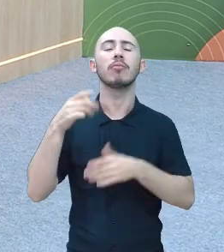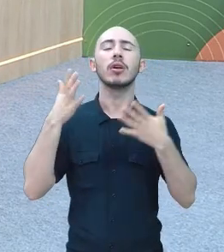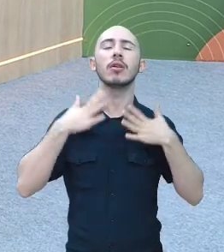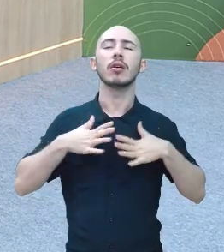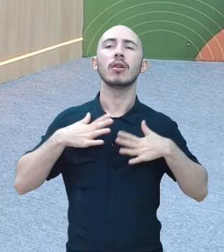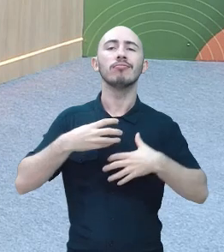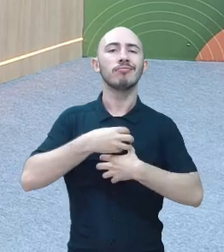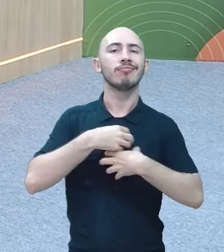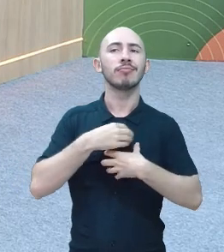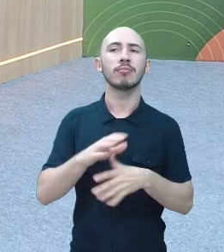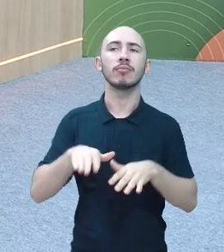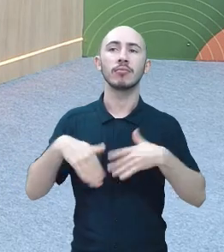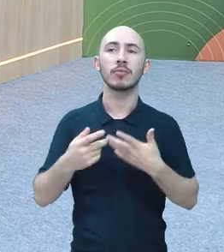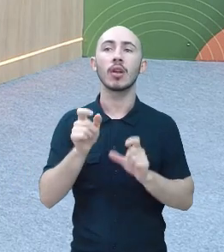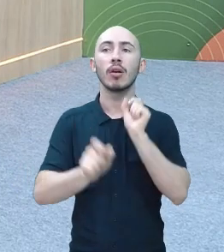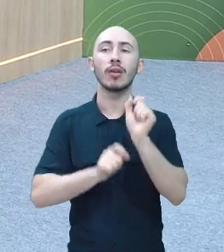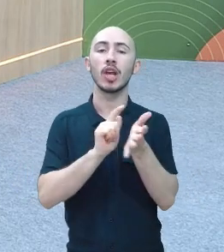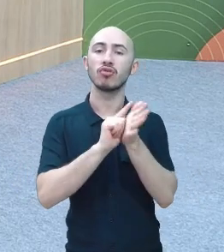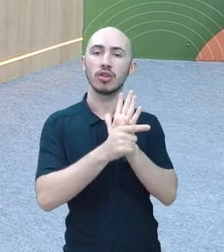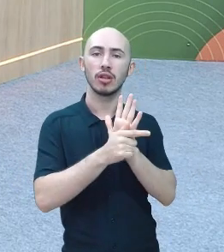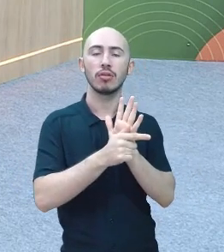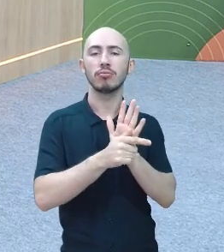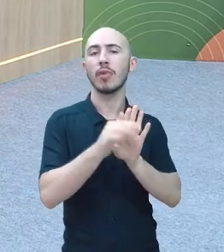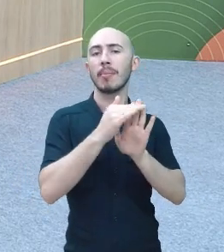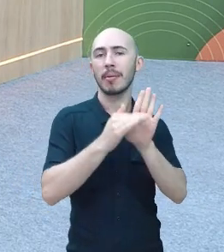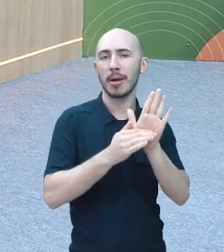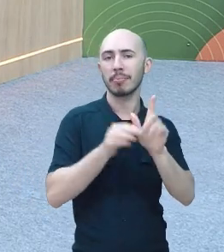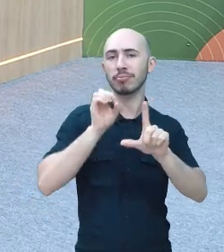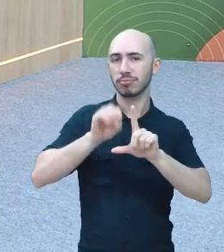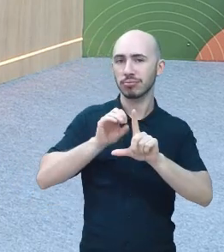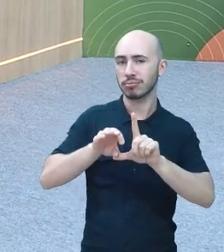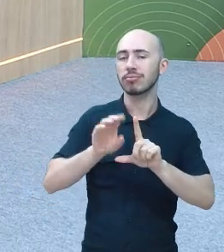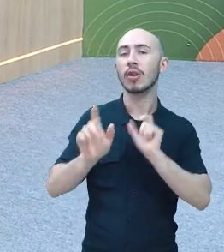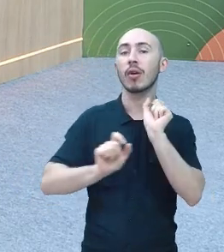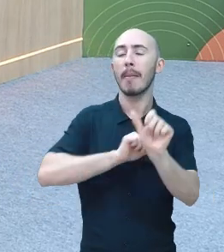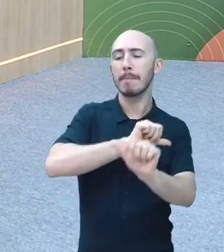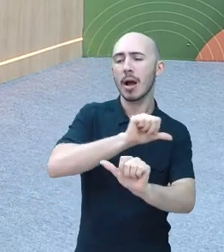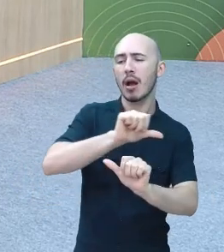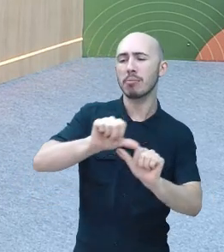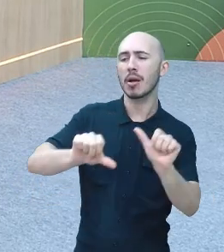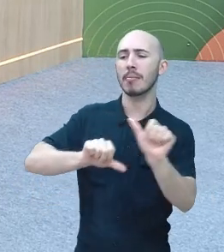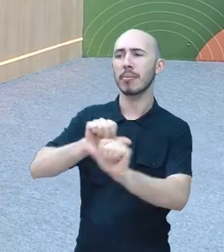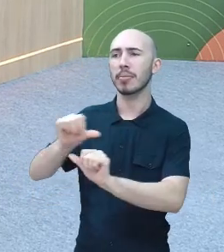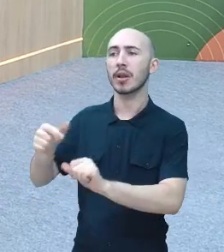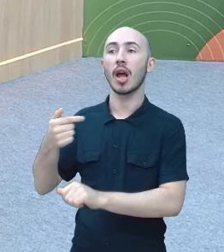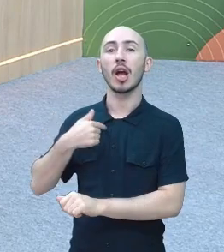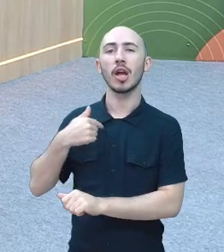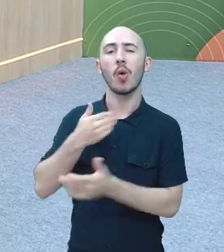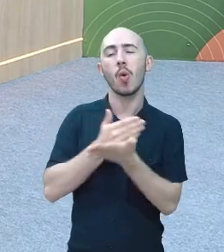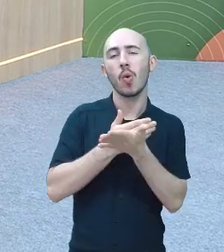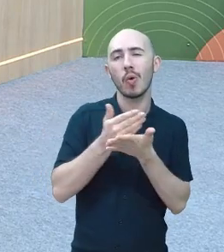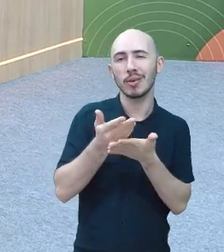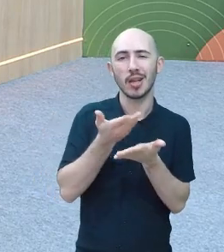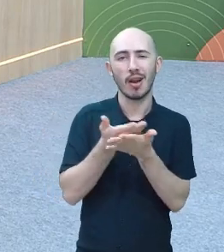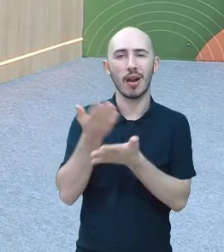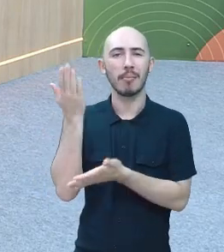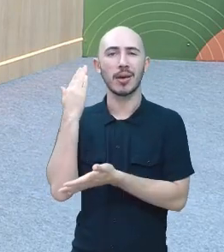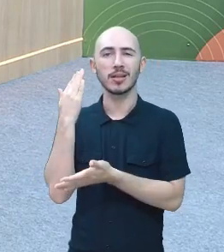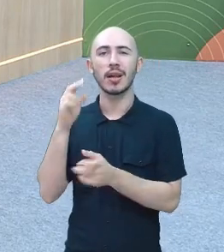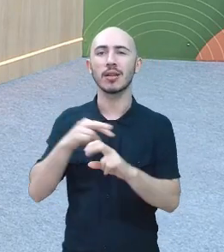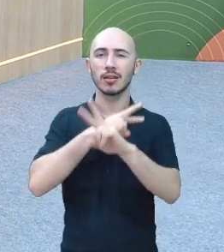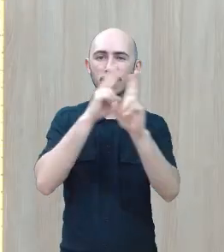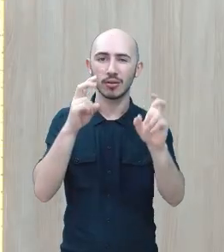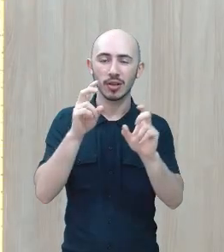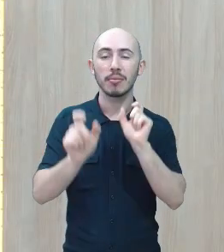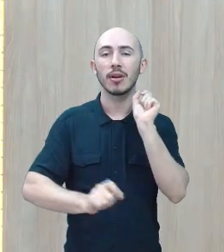Percebemos que o gênero, né, os tutoriais, ele sofreu grandes modificações, né? Desde que eu comecei a falar na aula passada sobre os tutoriais